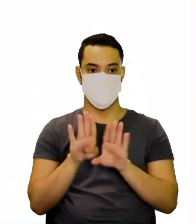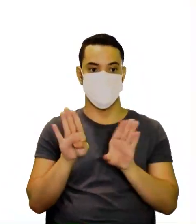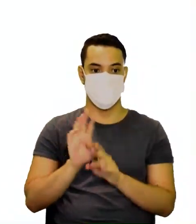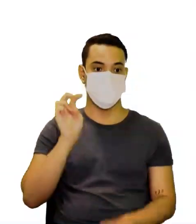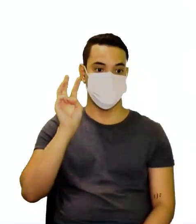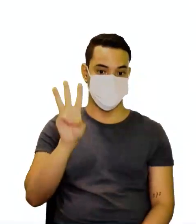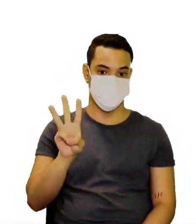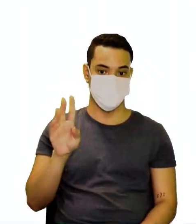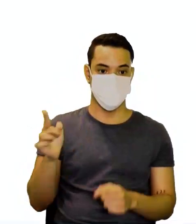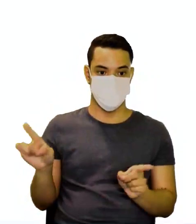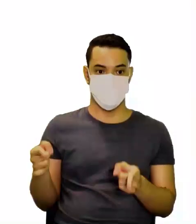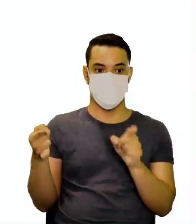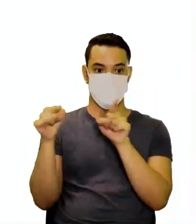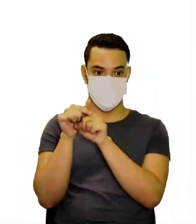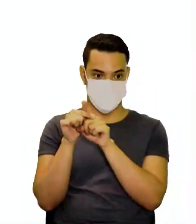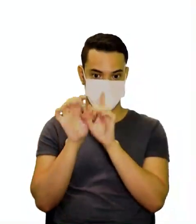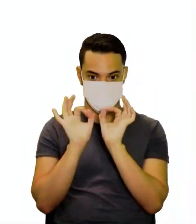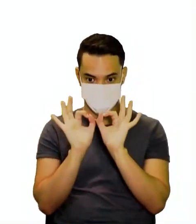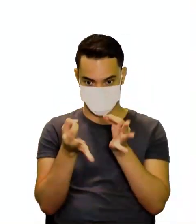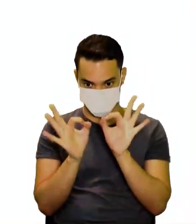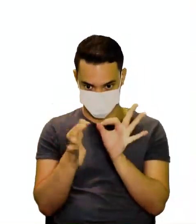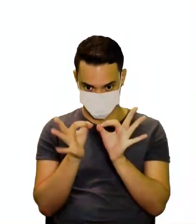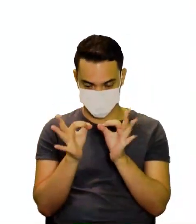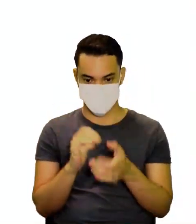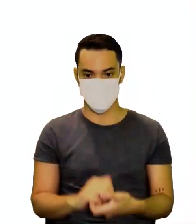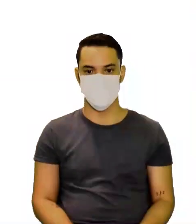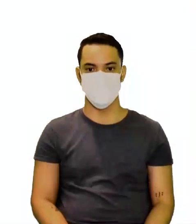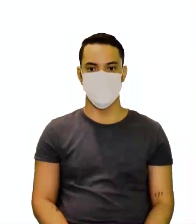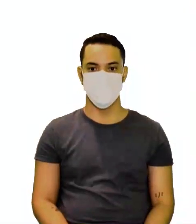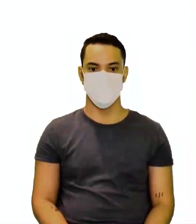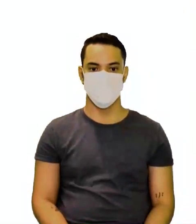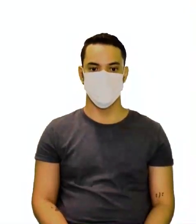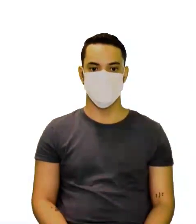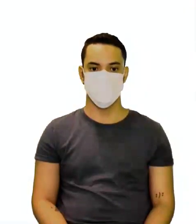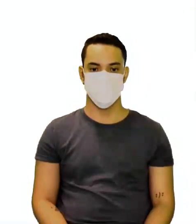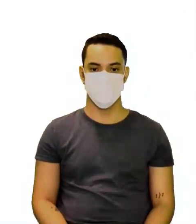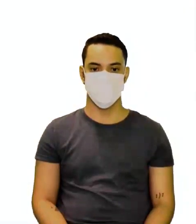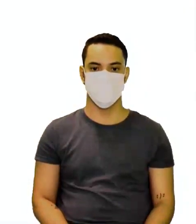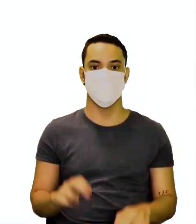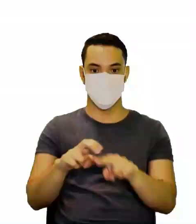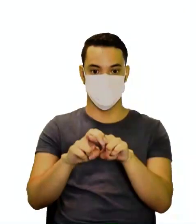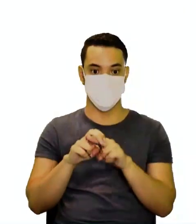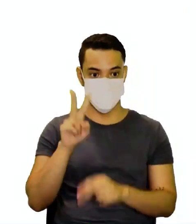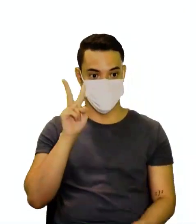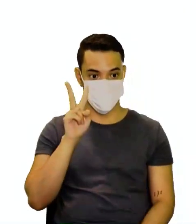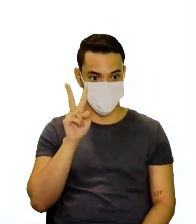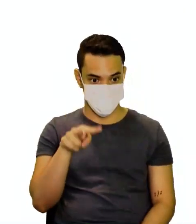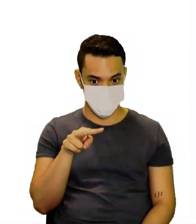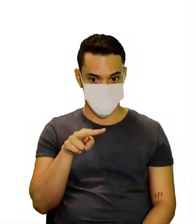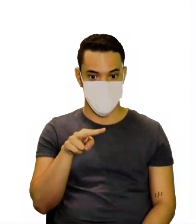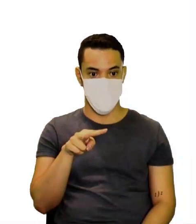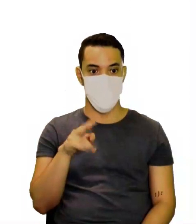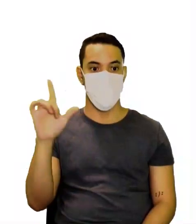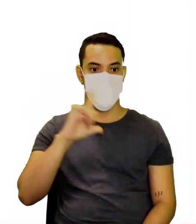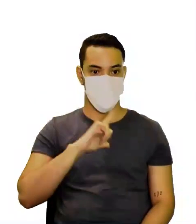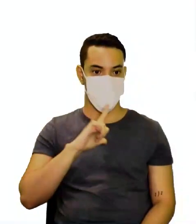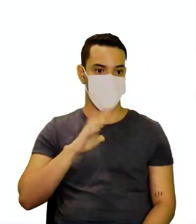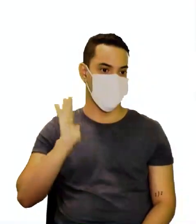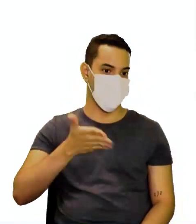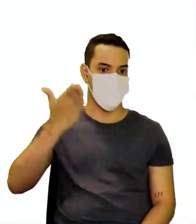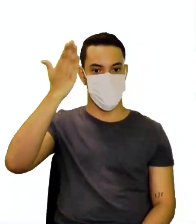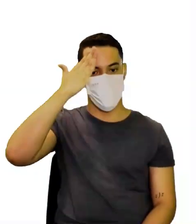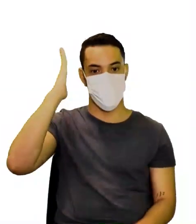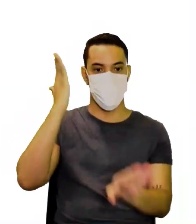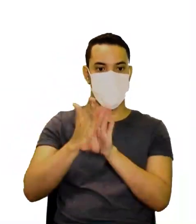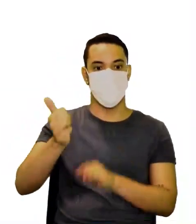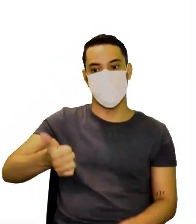3 ohms, certo? Aqui, nesse caso, se vocês forem olhar para a alternativa, eu já mataria por causa